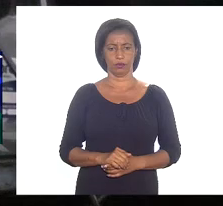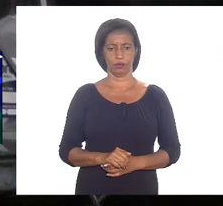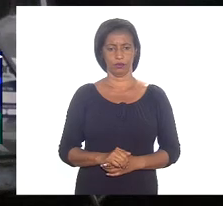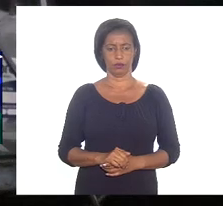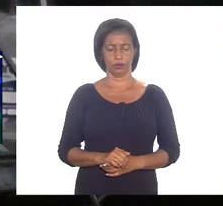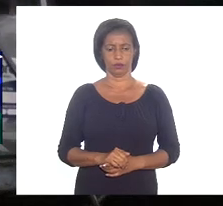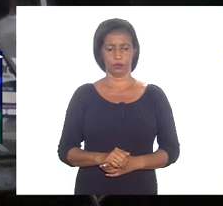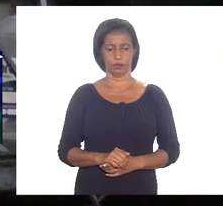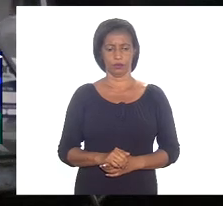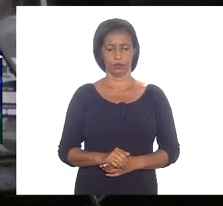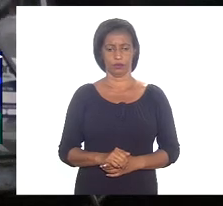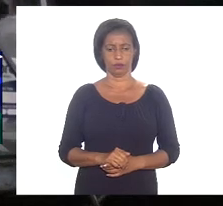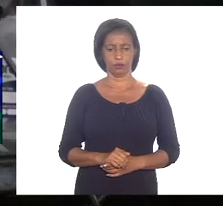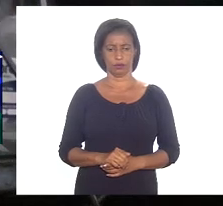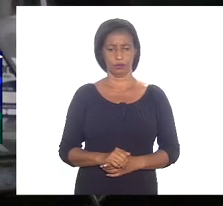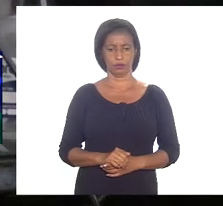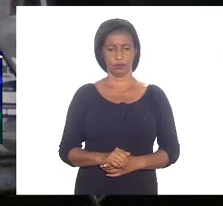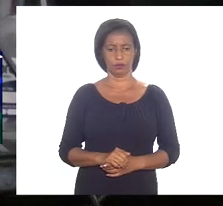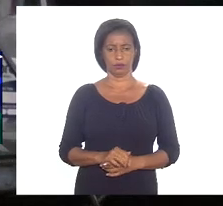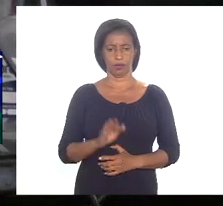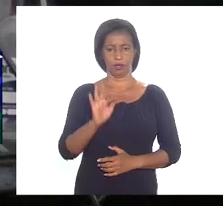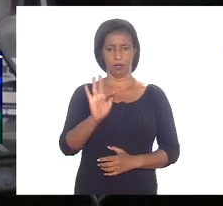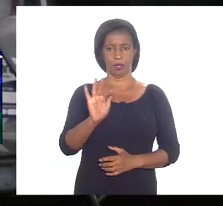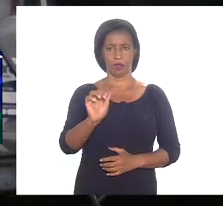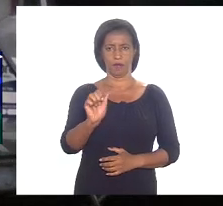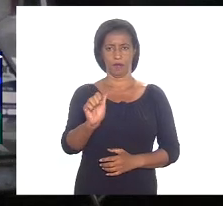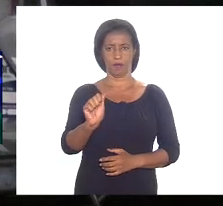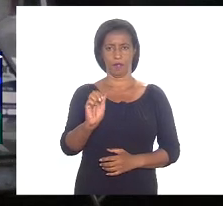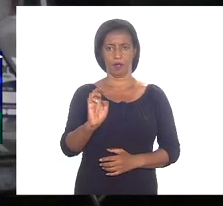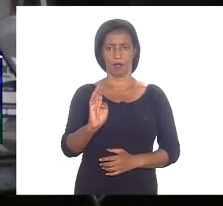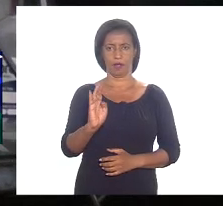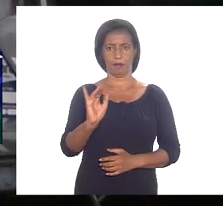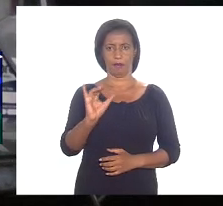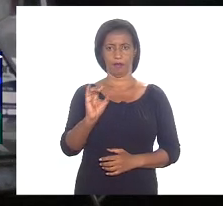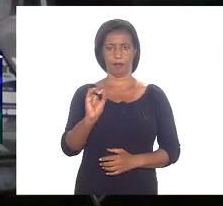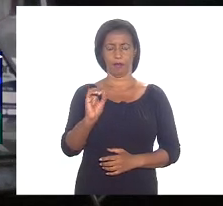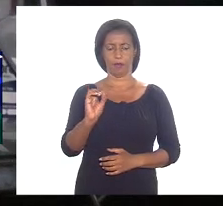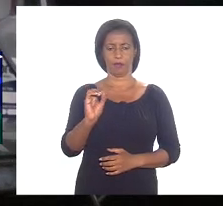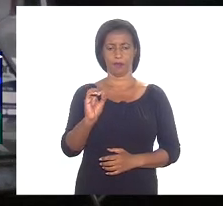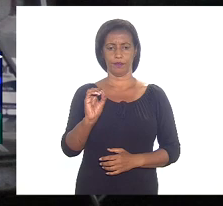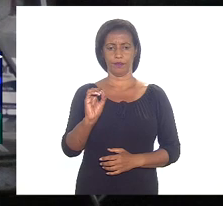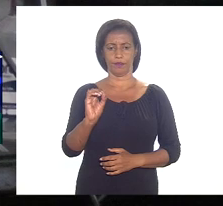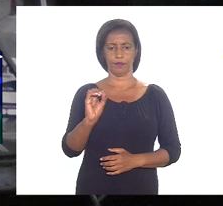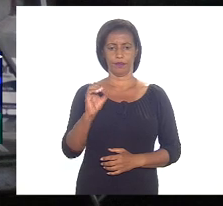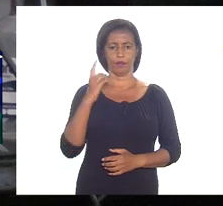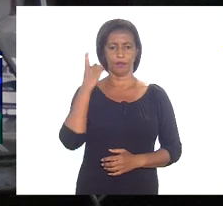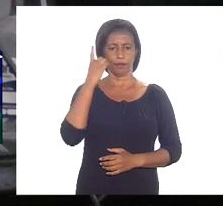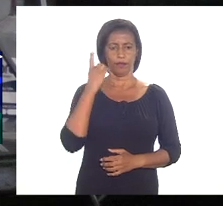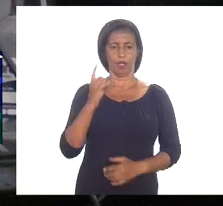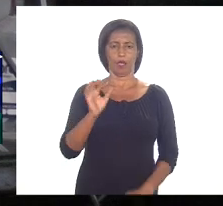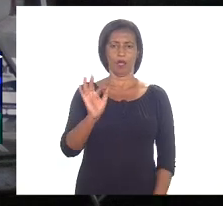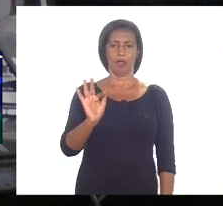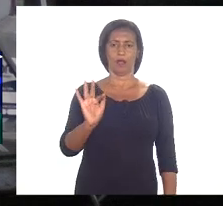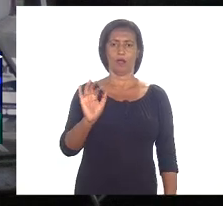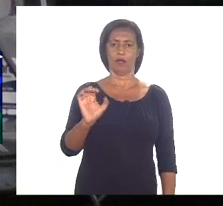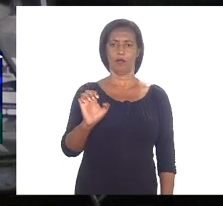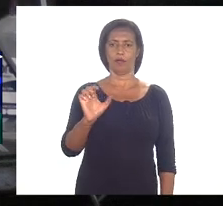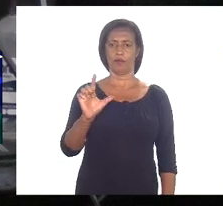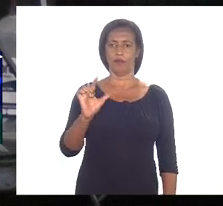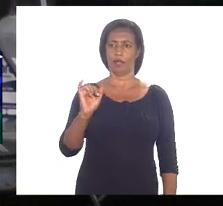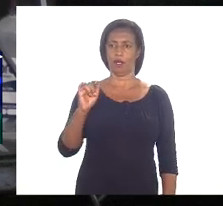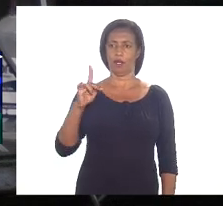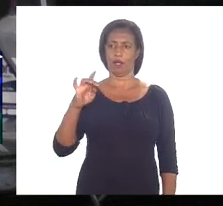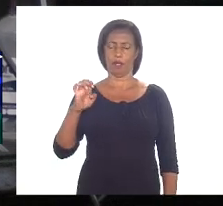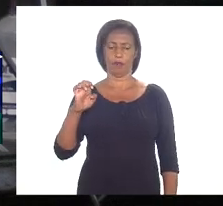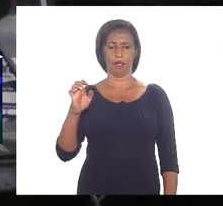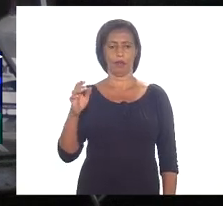o deputado Fábio Silva o deputado Filipe Soares deputado